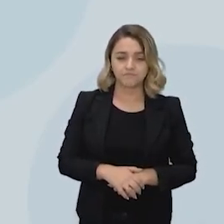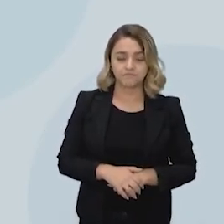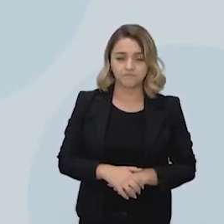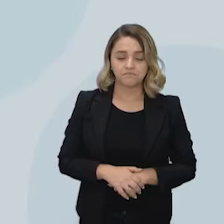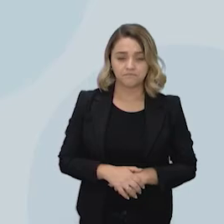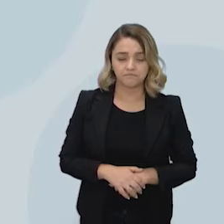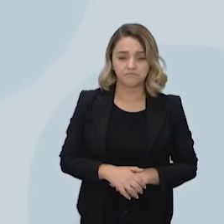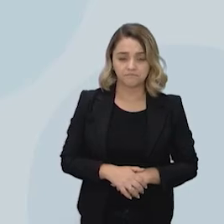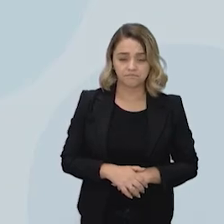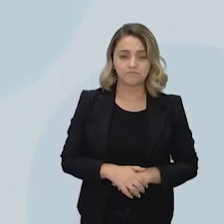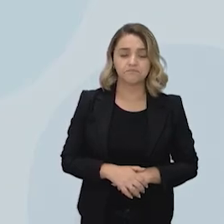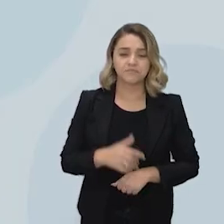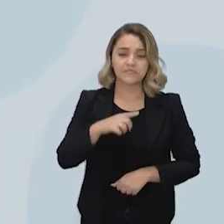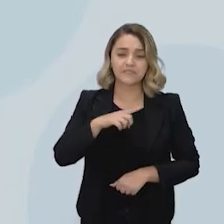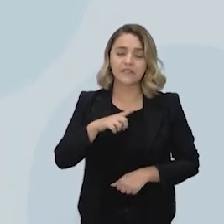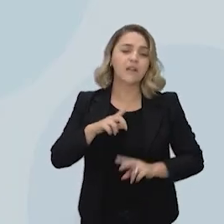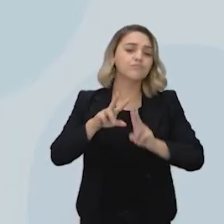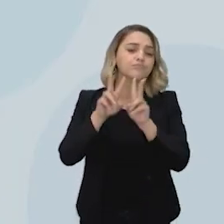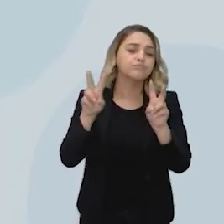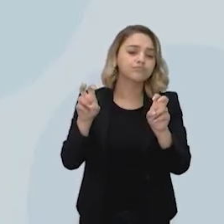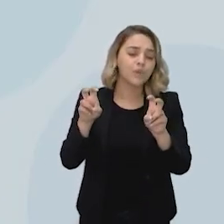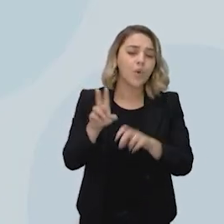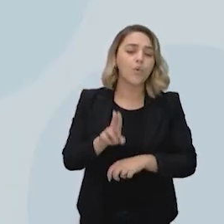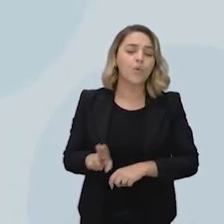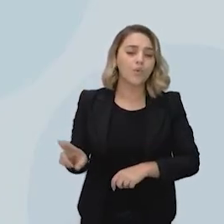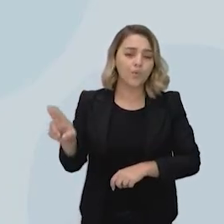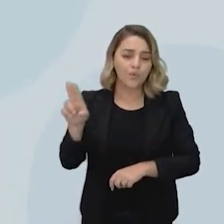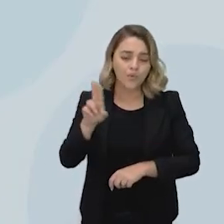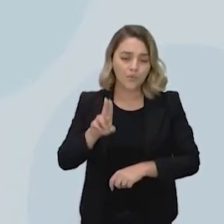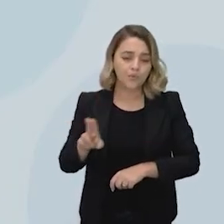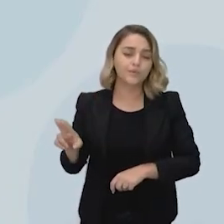como em questões de uso, ele tem